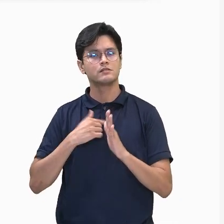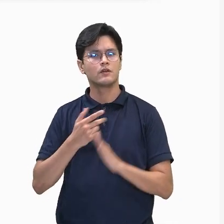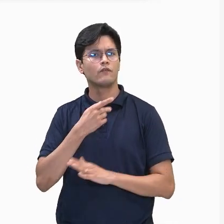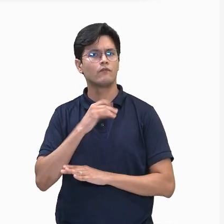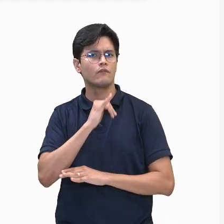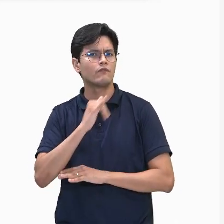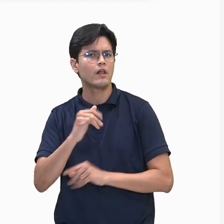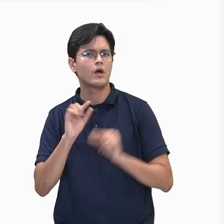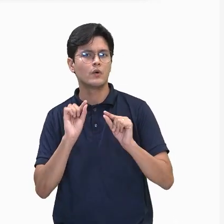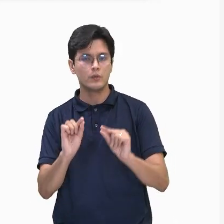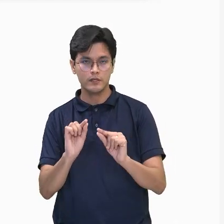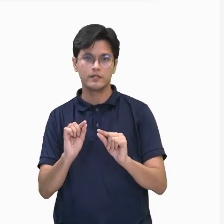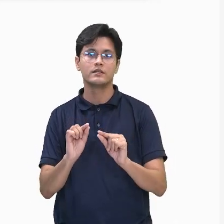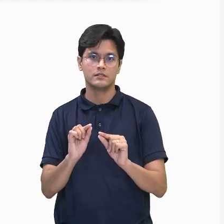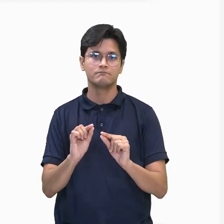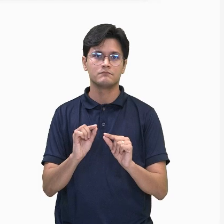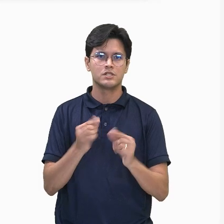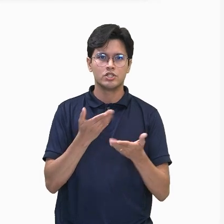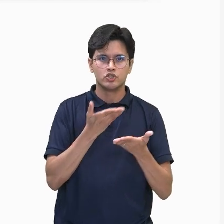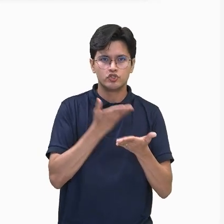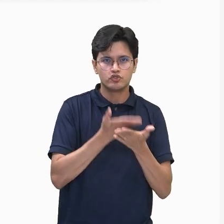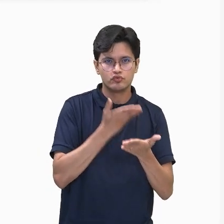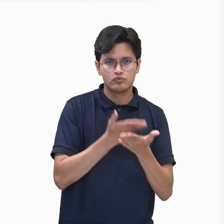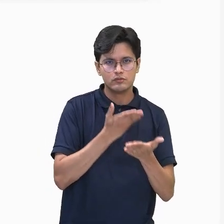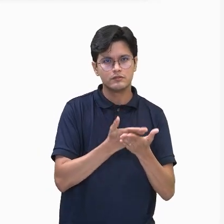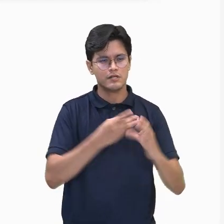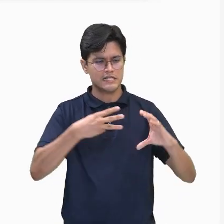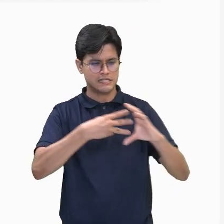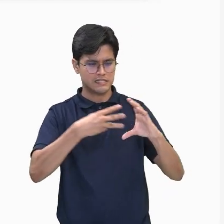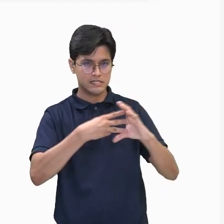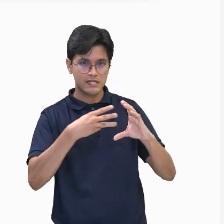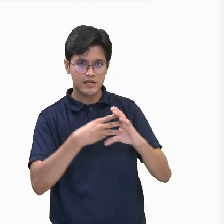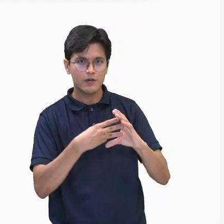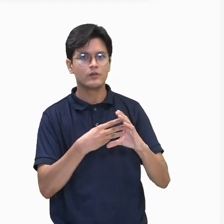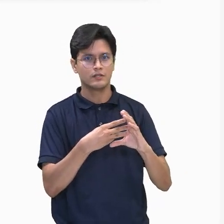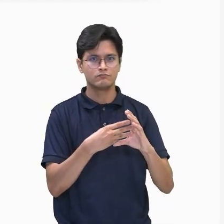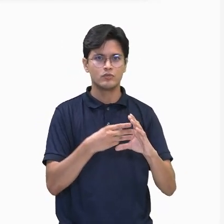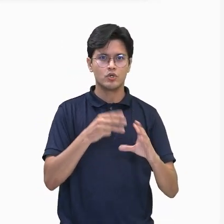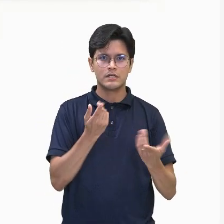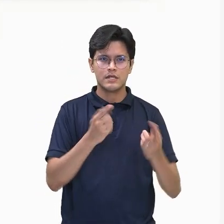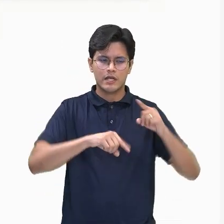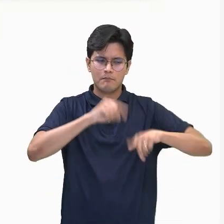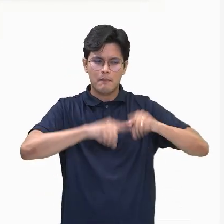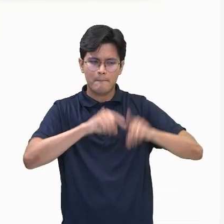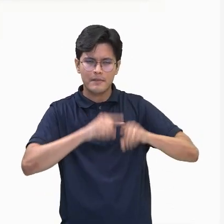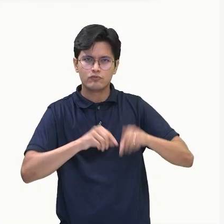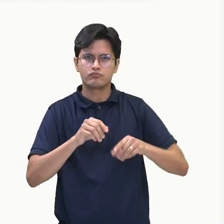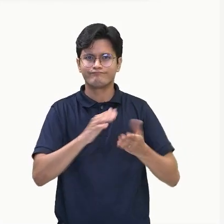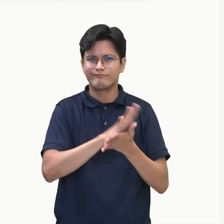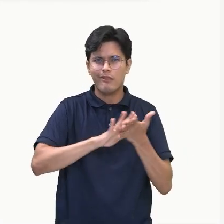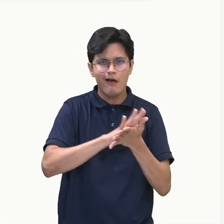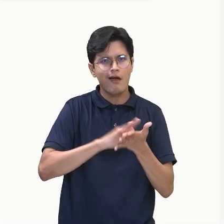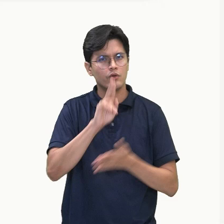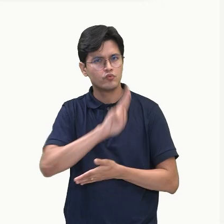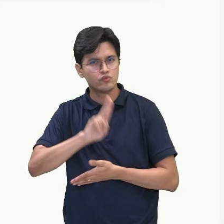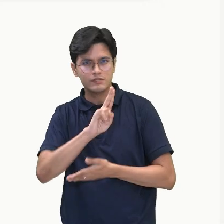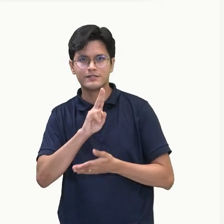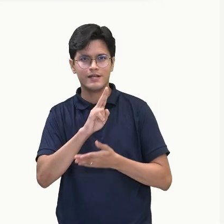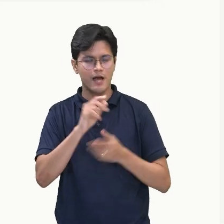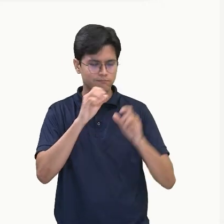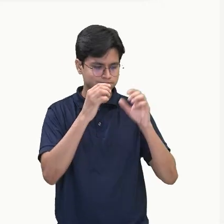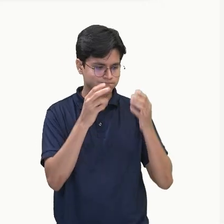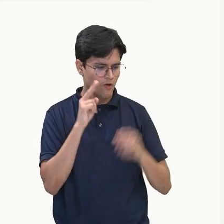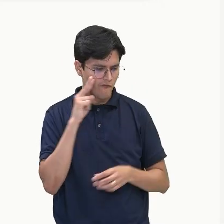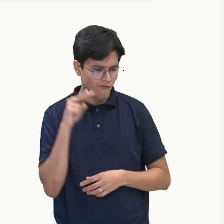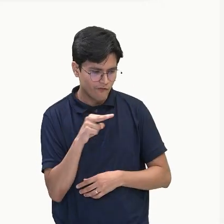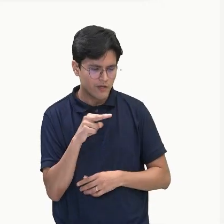olho nu, porque você não consegue pegar uma amostra de sangue, uma amostra de tecido humano, por exemplo, e olhar uma célula.